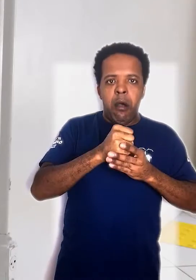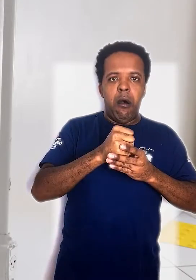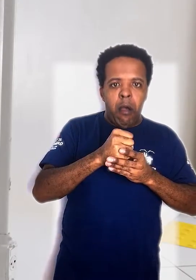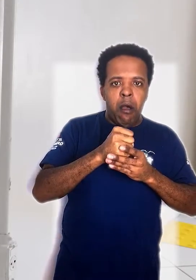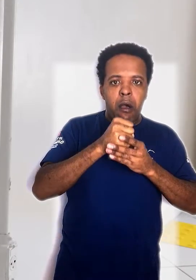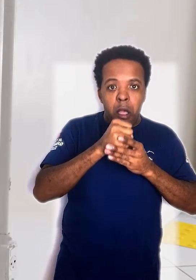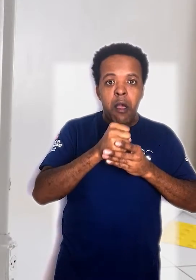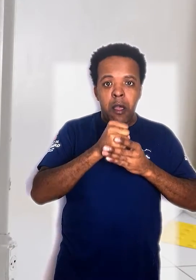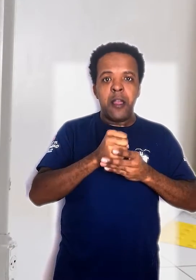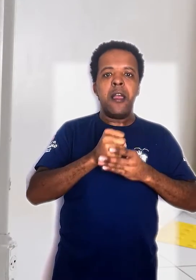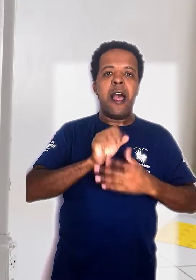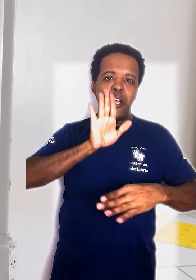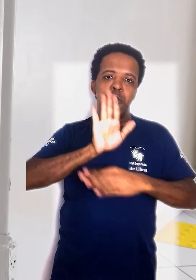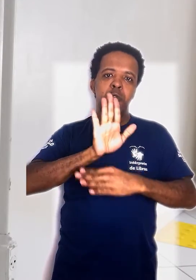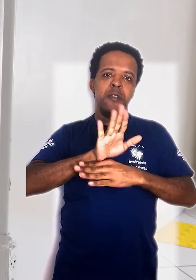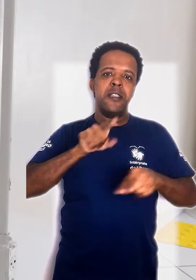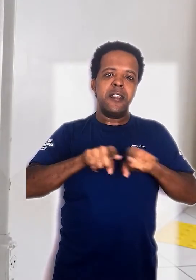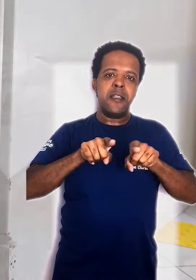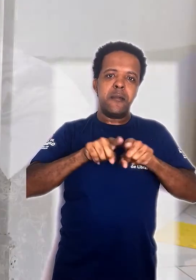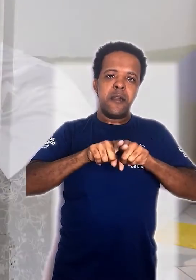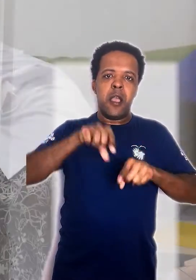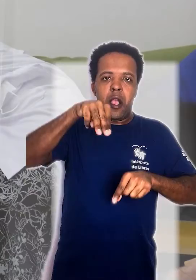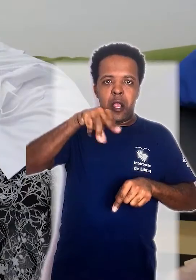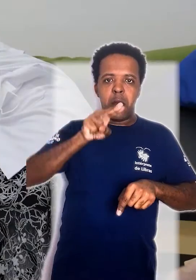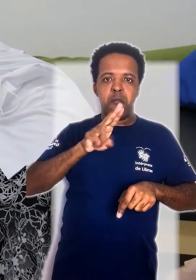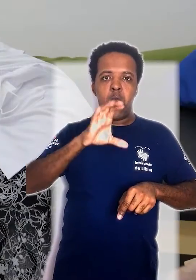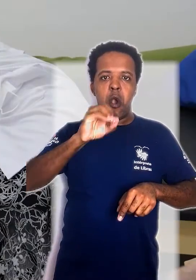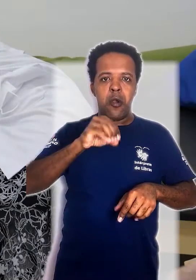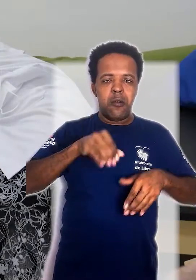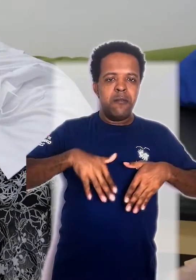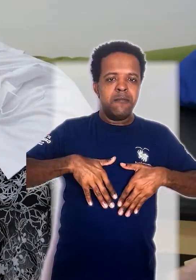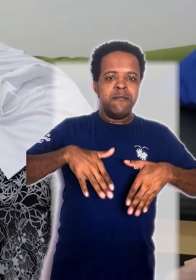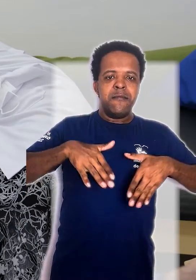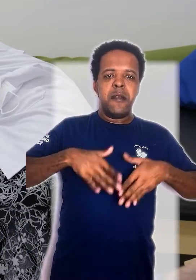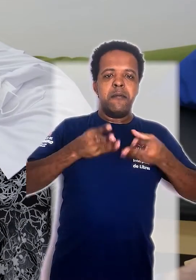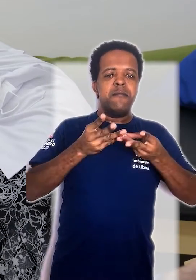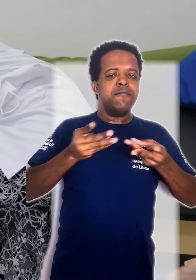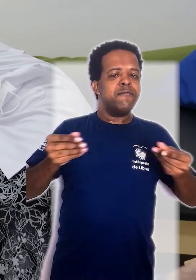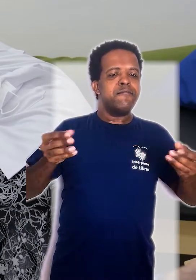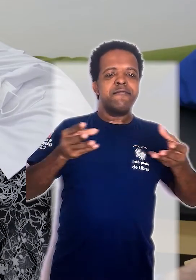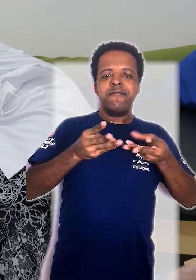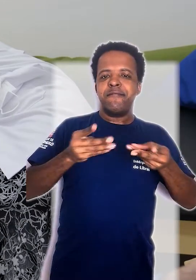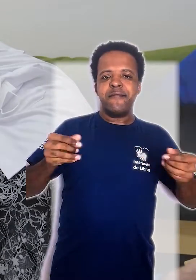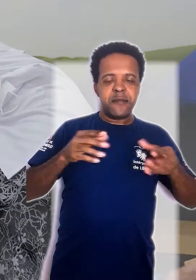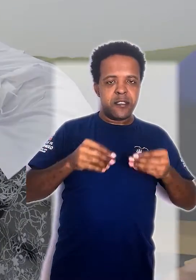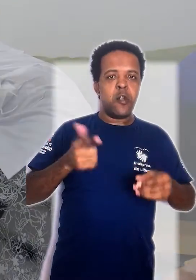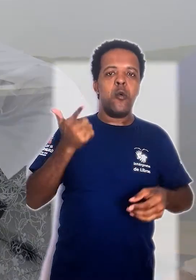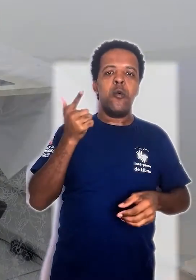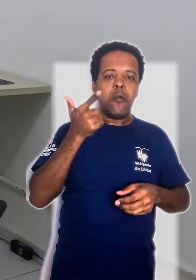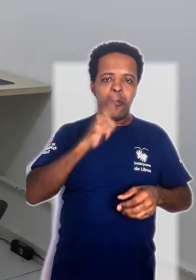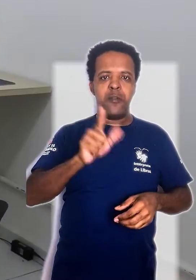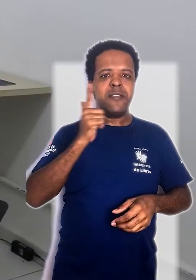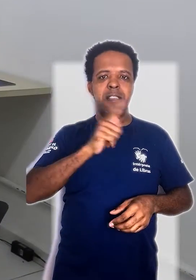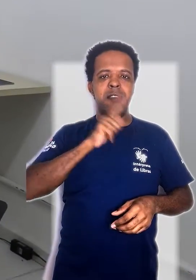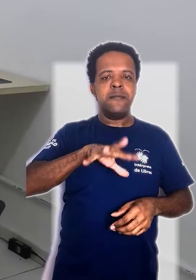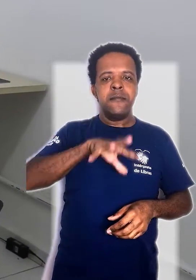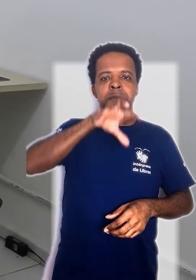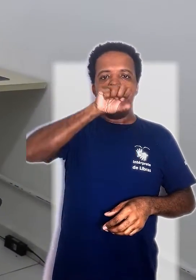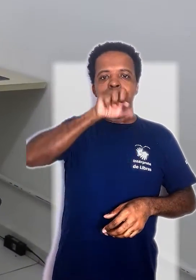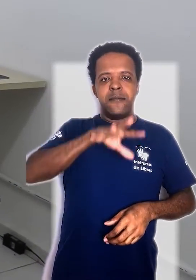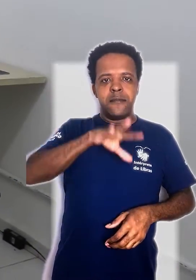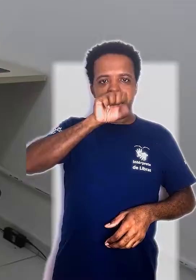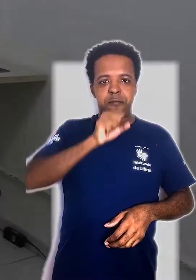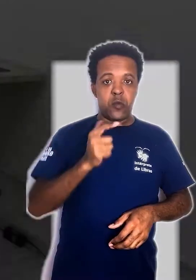a tosse e mudando, inclusive, as propriedades do muco, deixando o músculo um pouco mais fluido. E aí, com isso, a pessoa